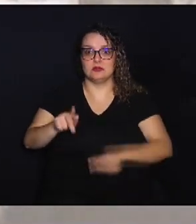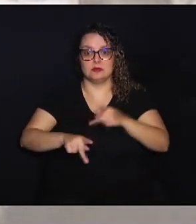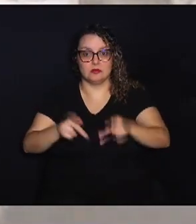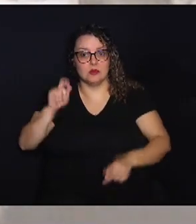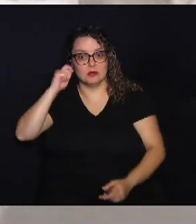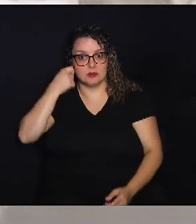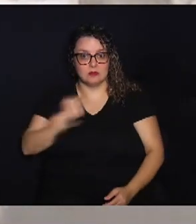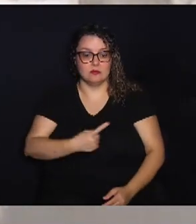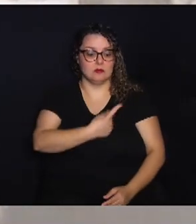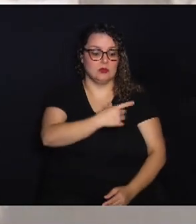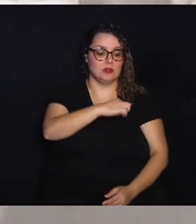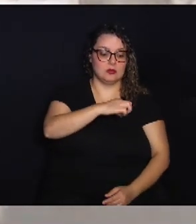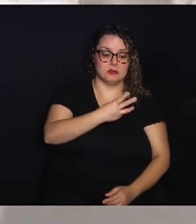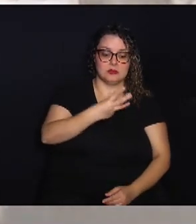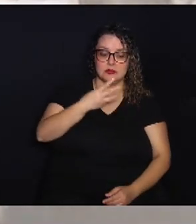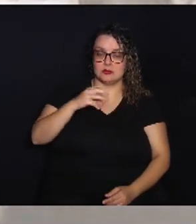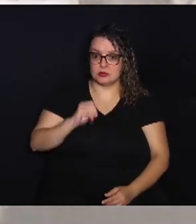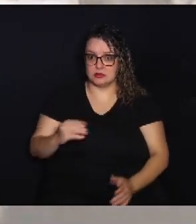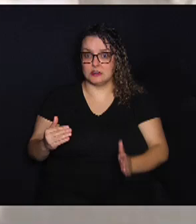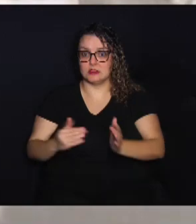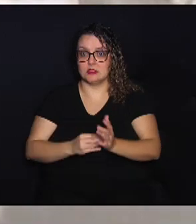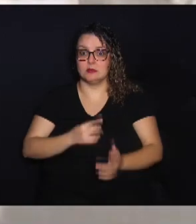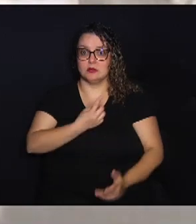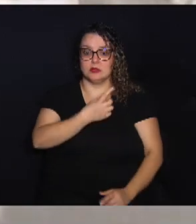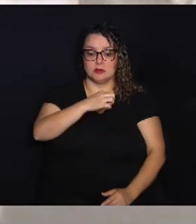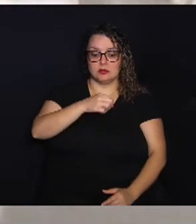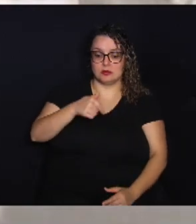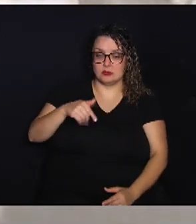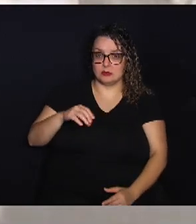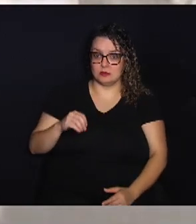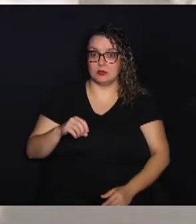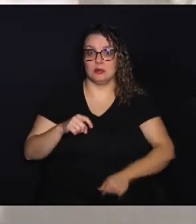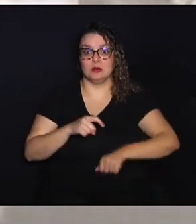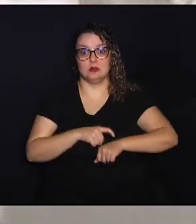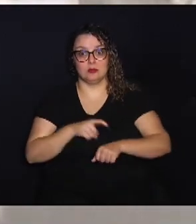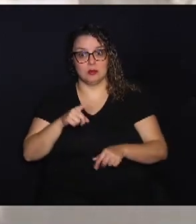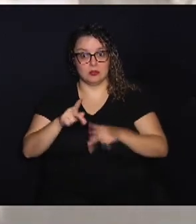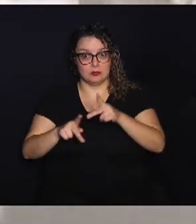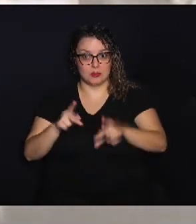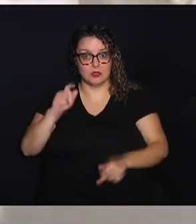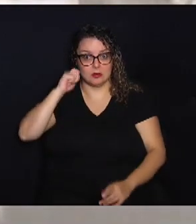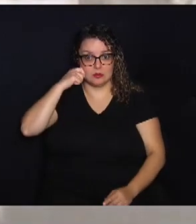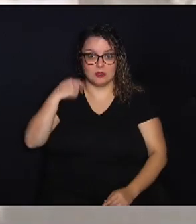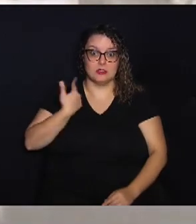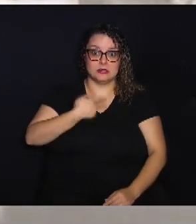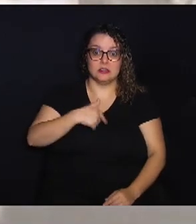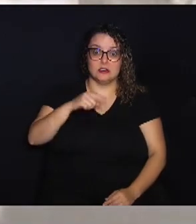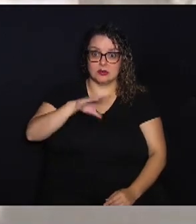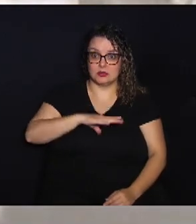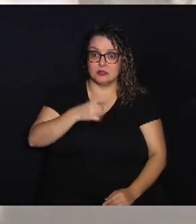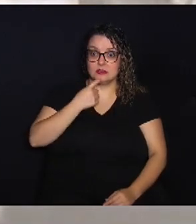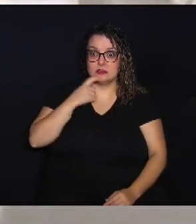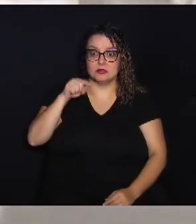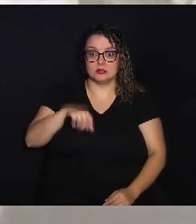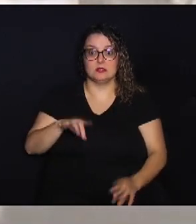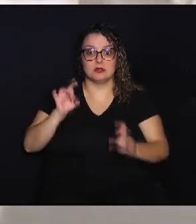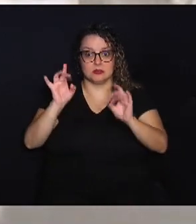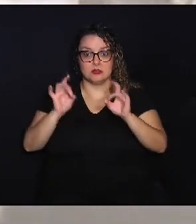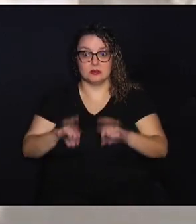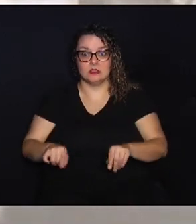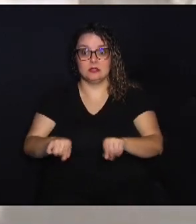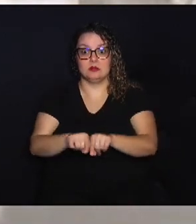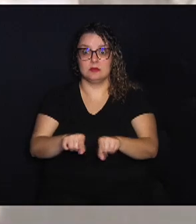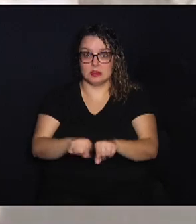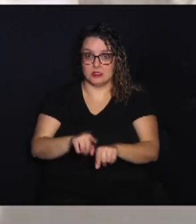e 1970. A gente sabe que é um período que a população negra aqui da nossa cidade, em especial, também teve